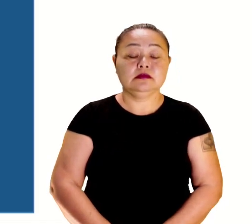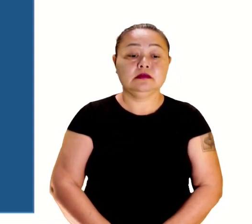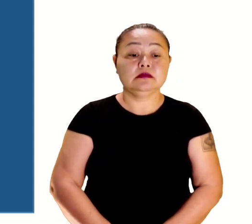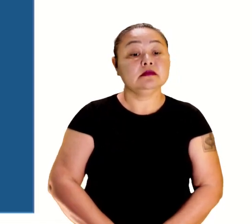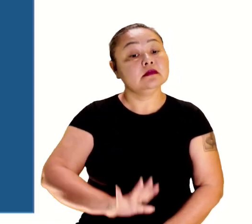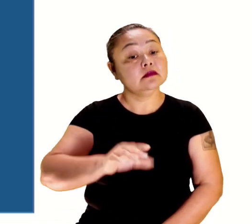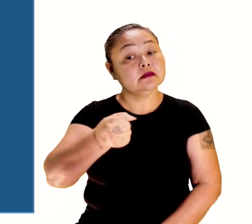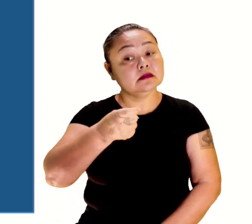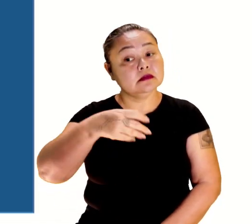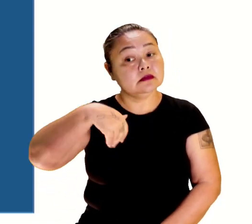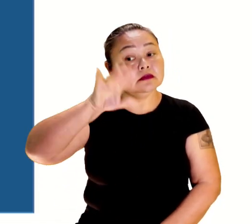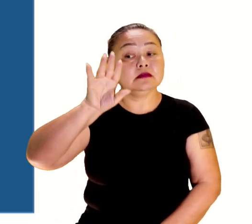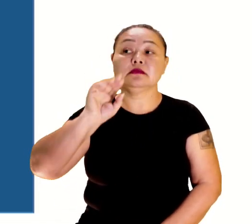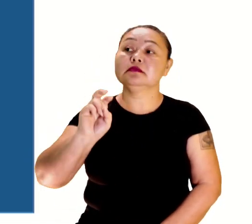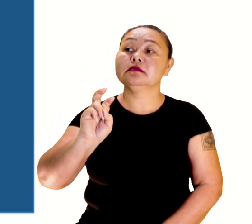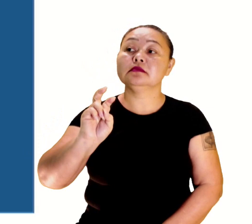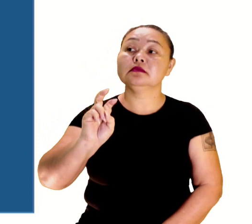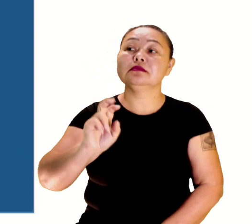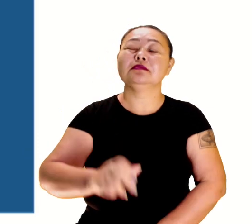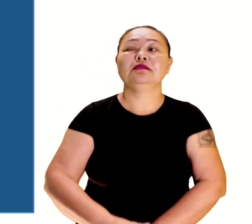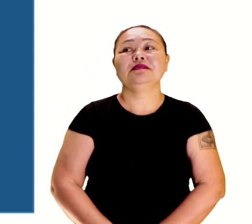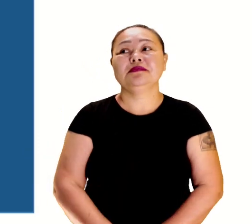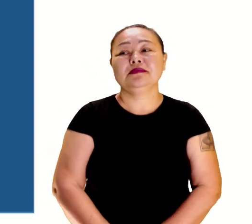Ou é x maior que 5?